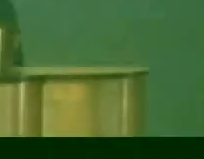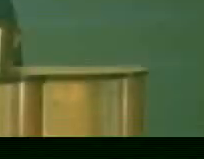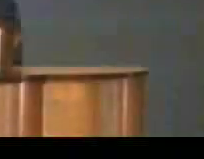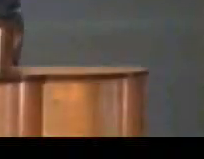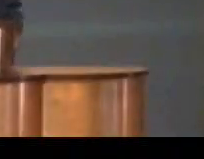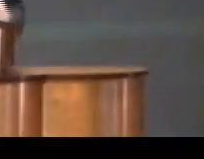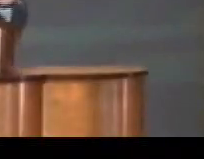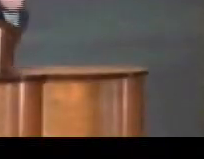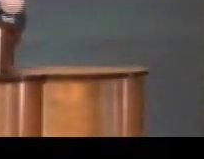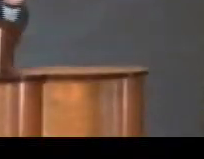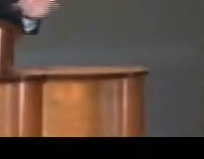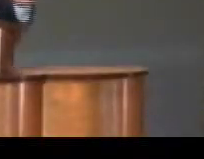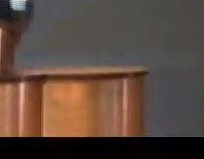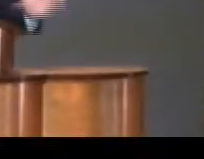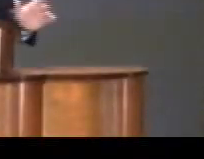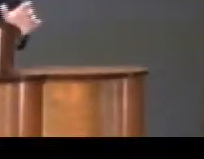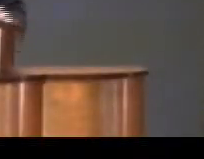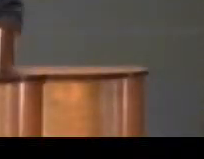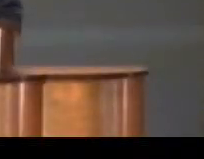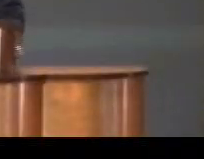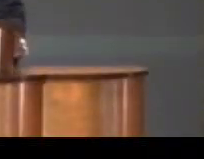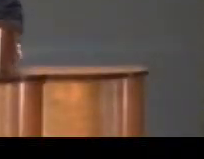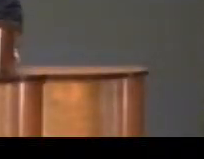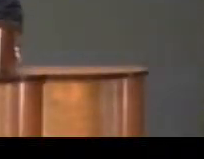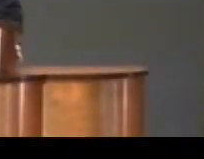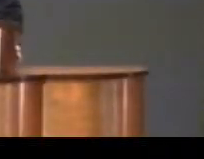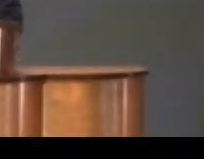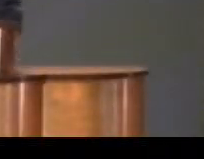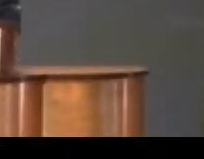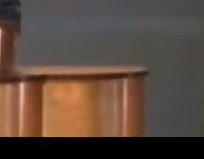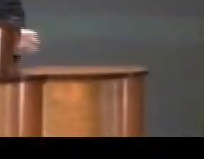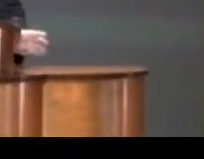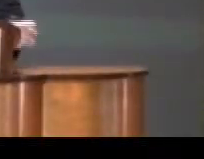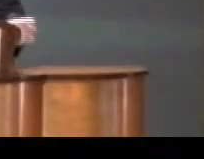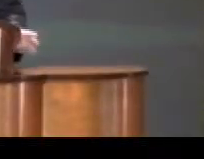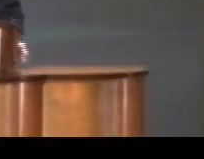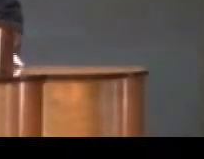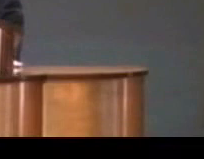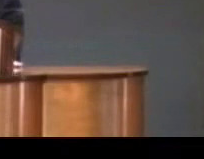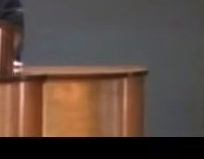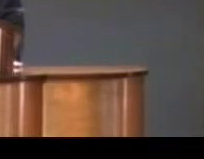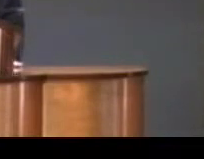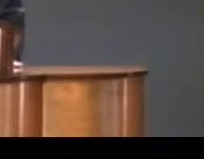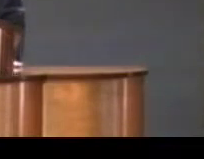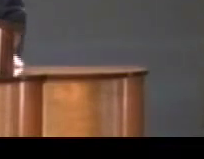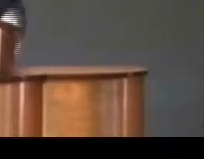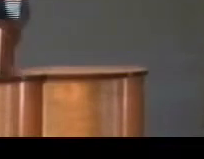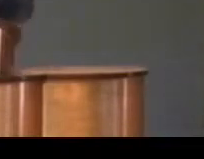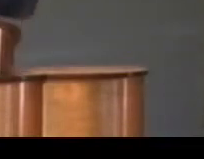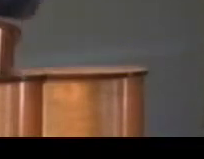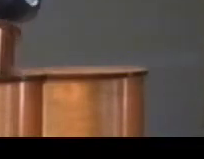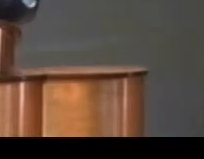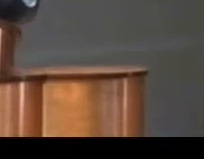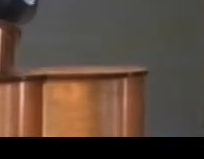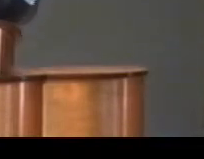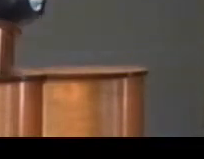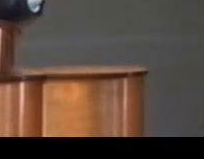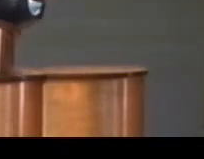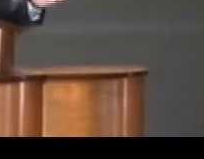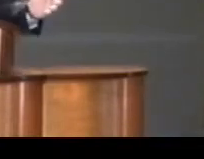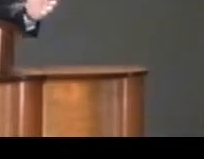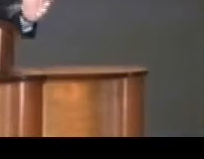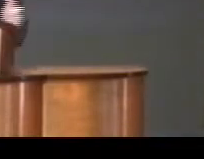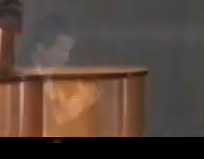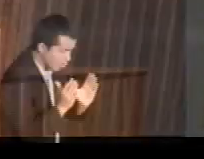Abraão, dizendo, Abraão, seja abençoado pelo Deus Altíssimo que criou o céu e a terra, e seja louvado o